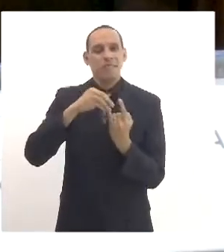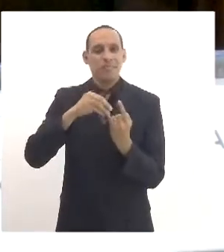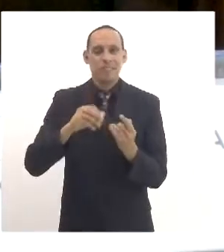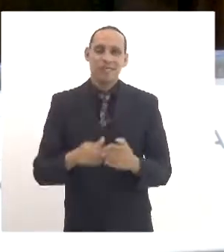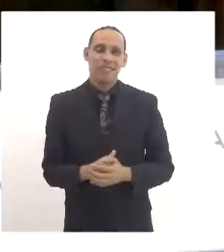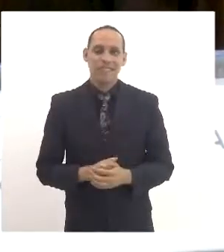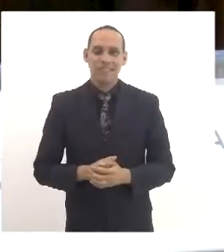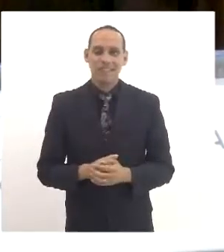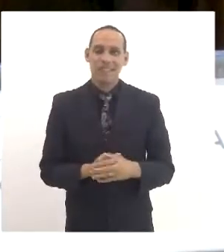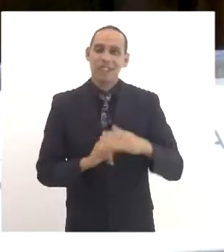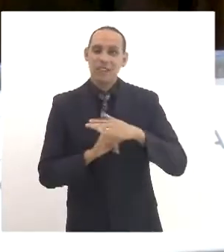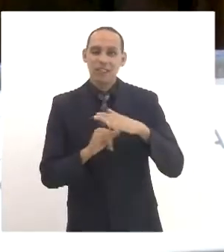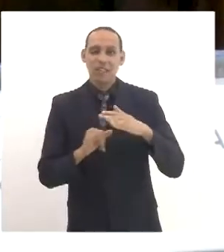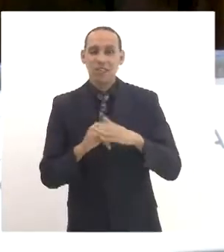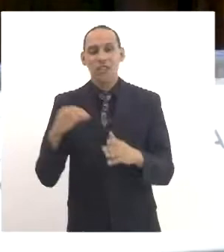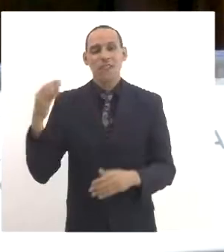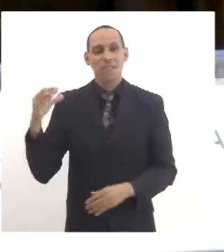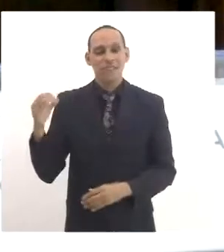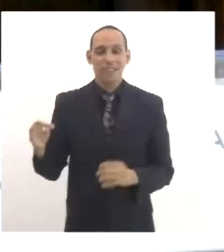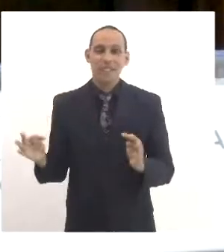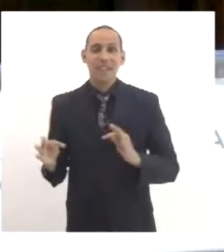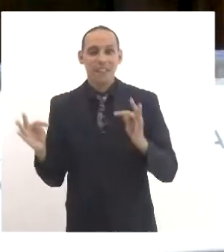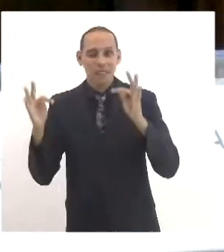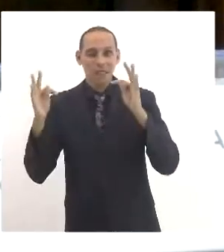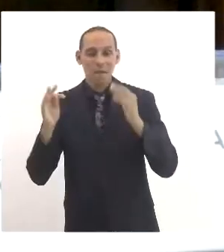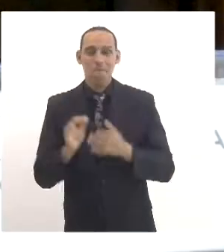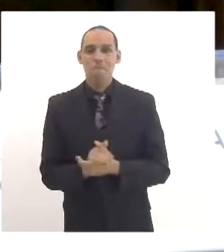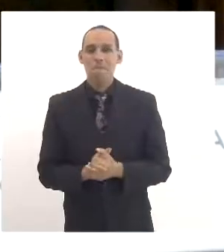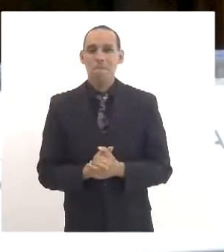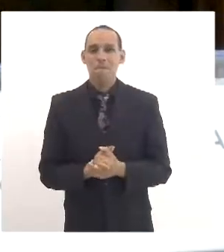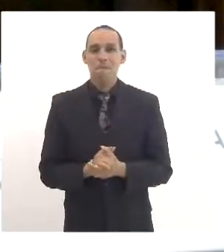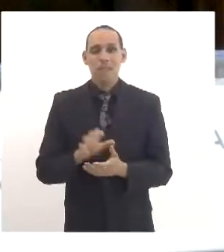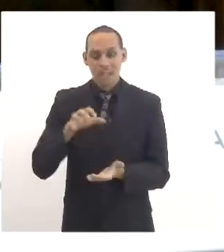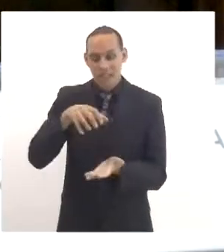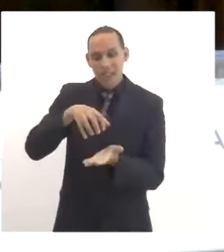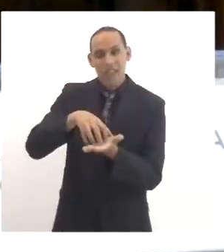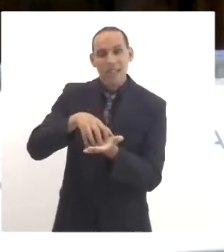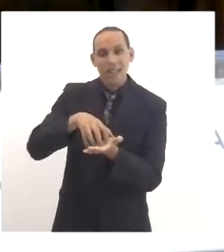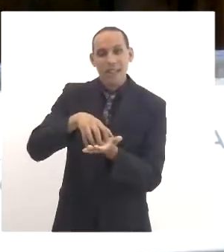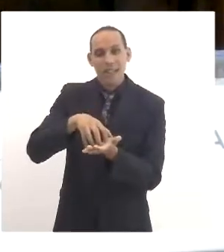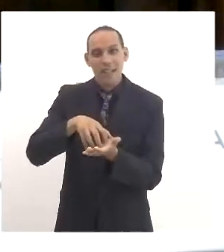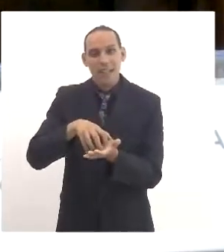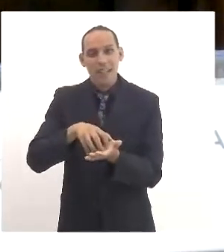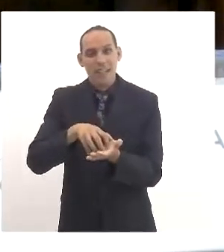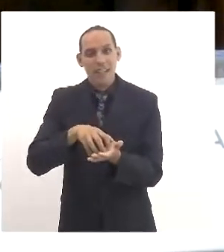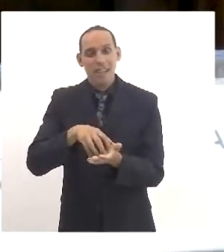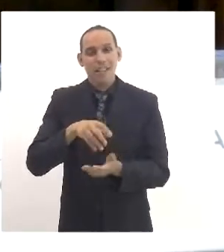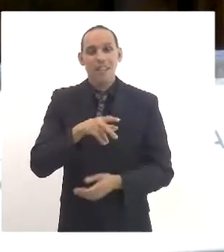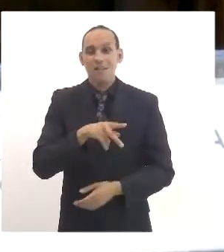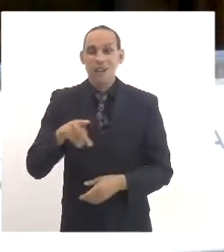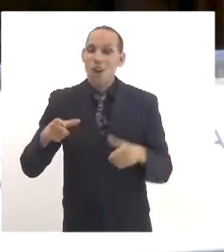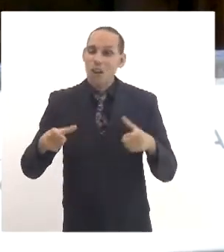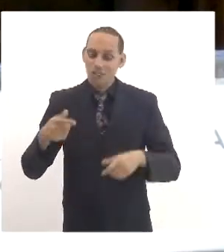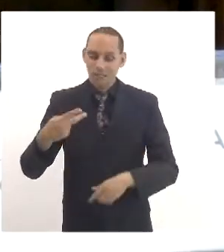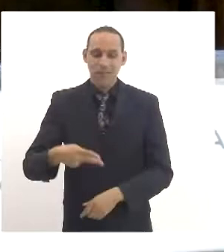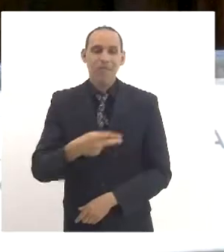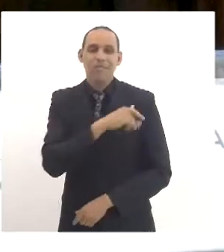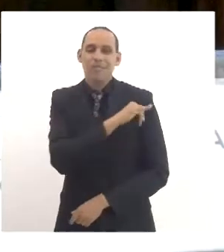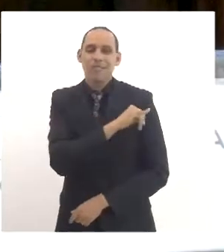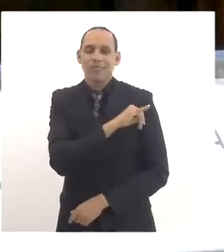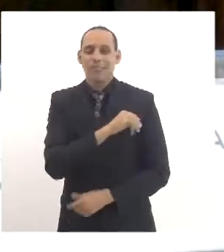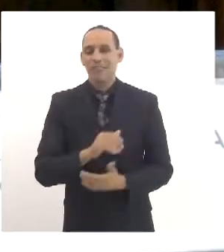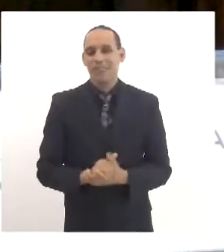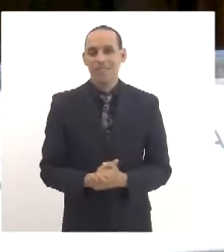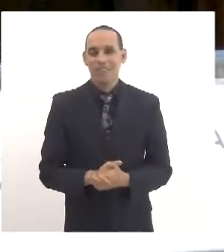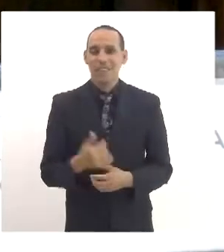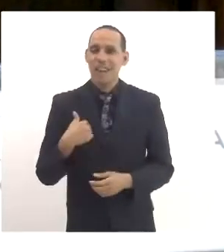Fiocruz, Instituição de Ciência e Tecnologia, cuja sede, sua presidência, encontra-se no Rio de Janeiro,